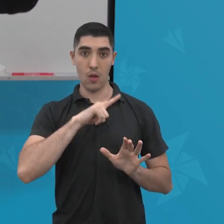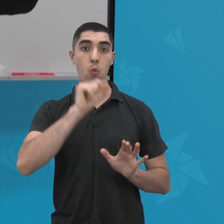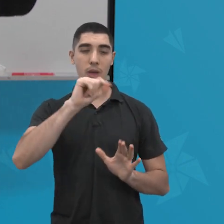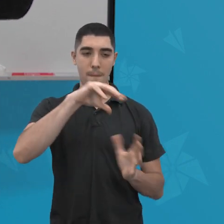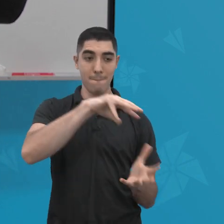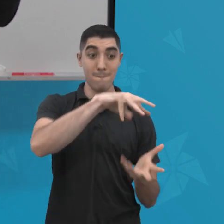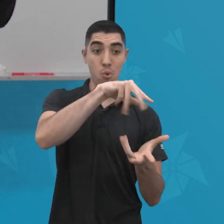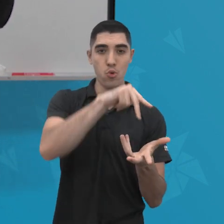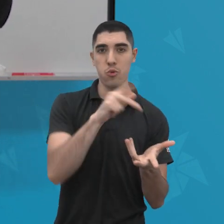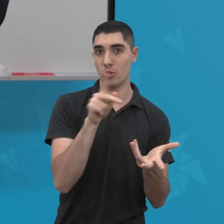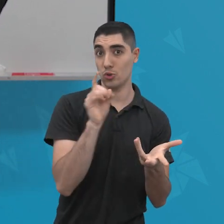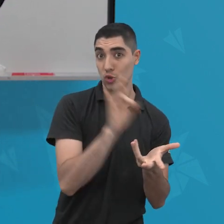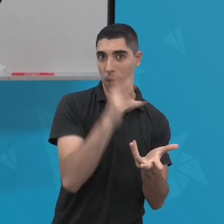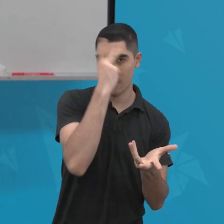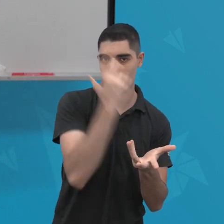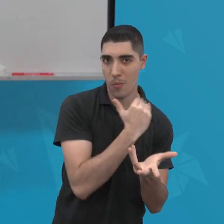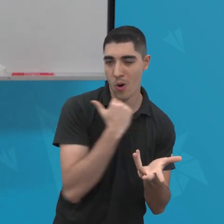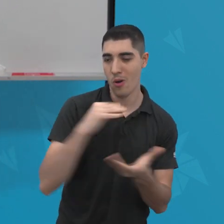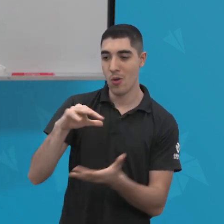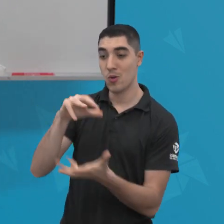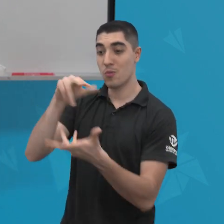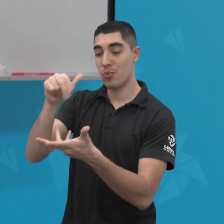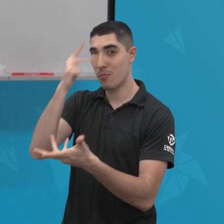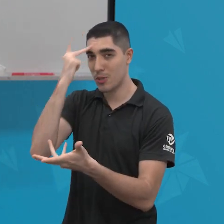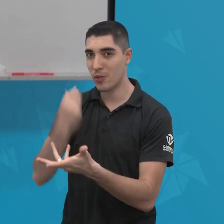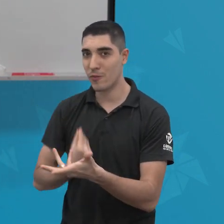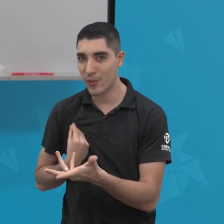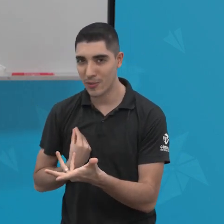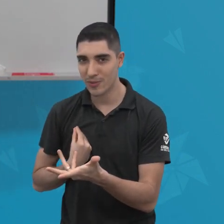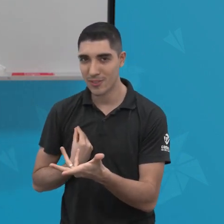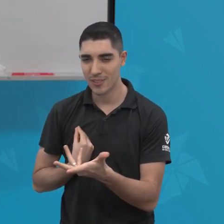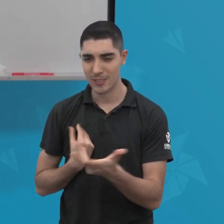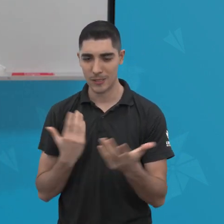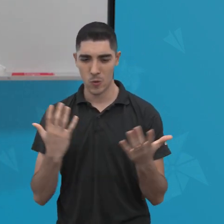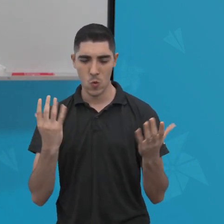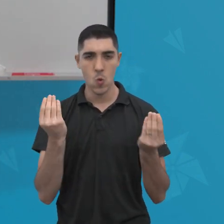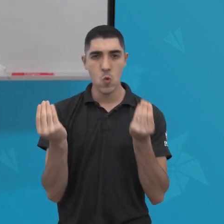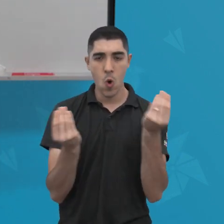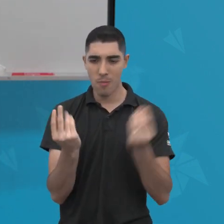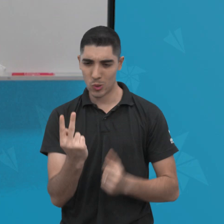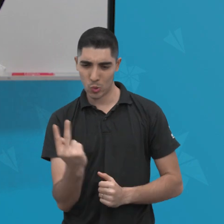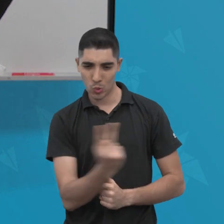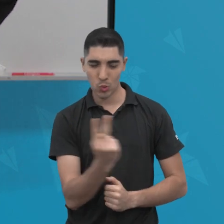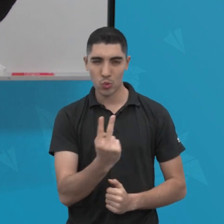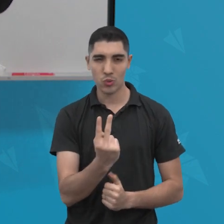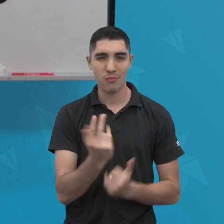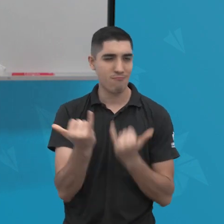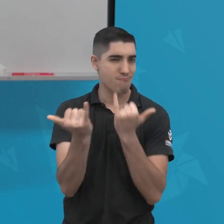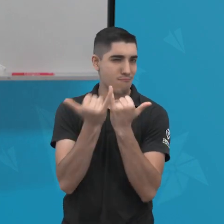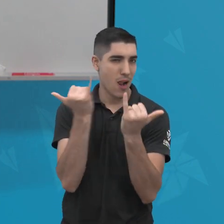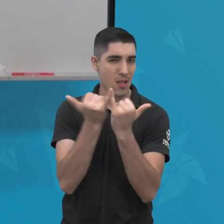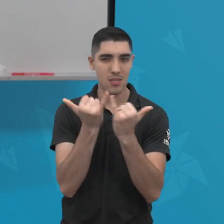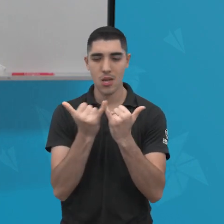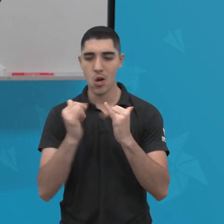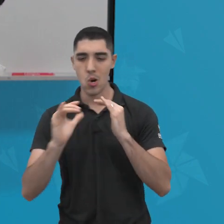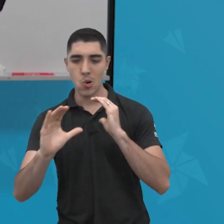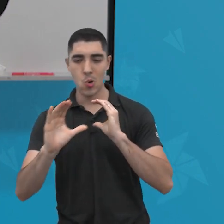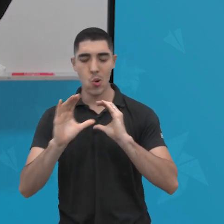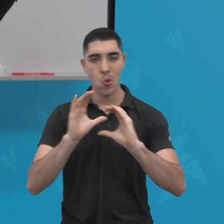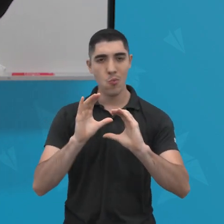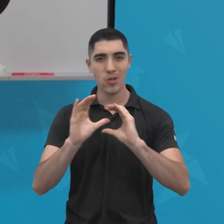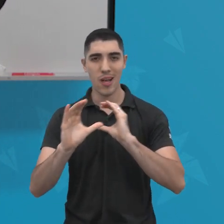mundo dos mortos, e as religiões, no final das contas, tentam fazer uma espécie de